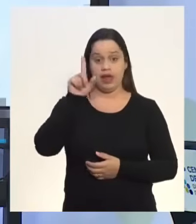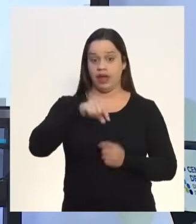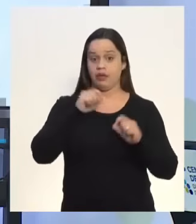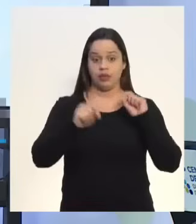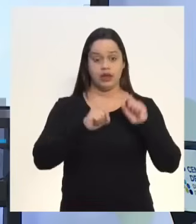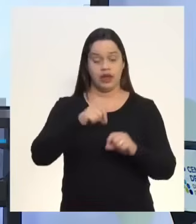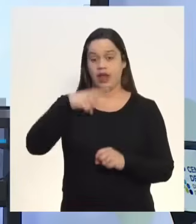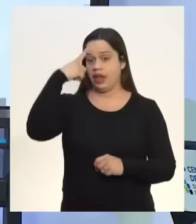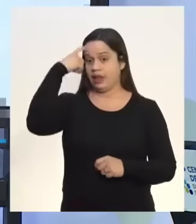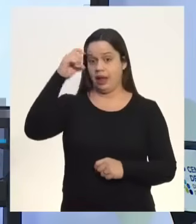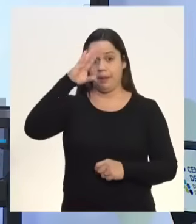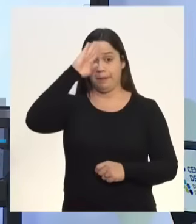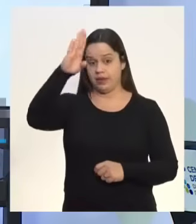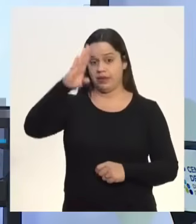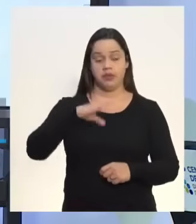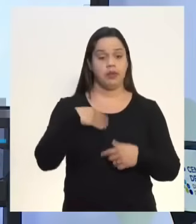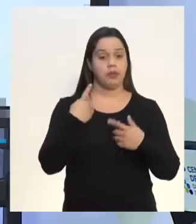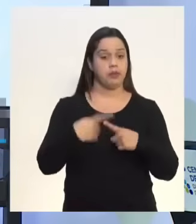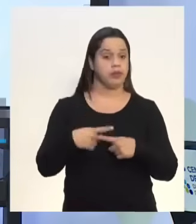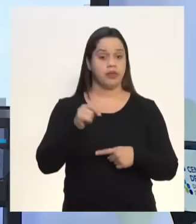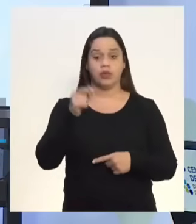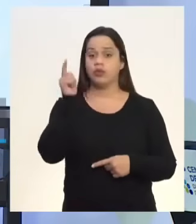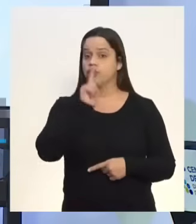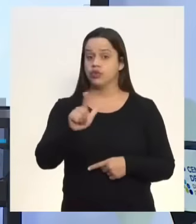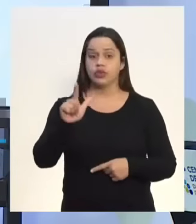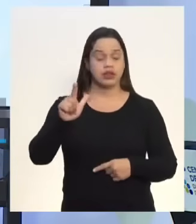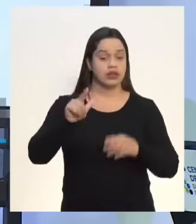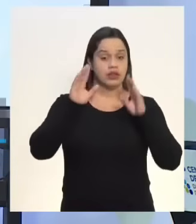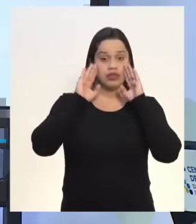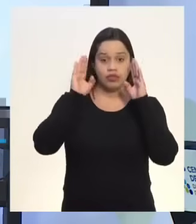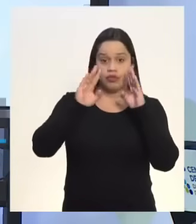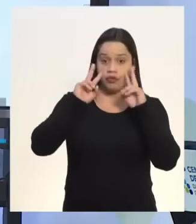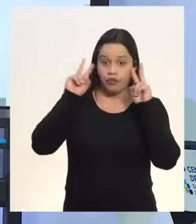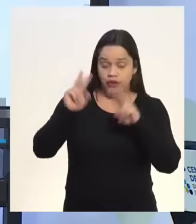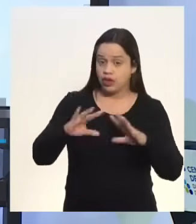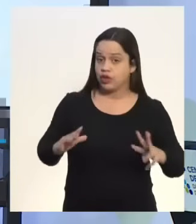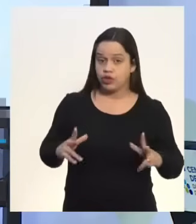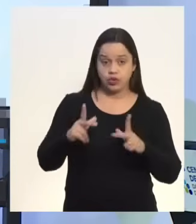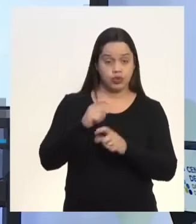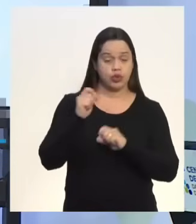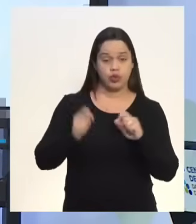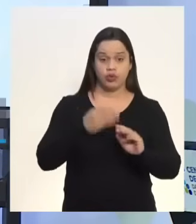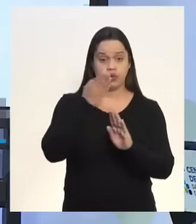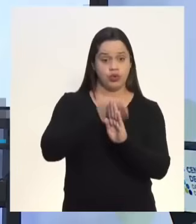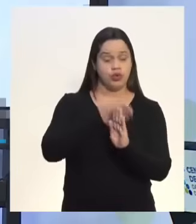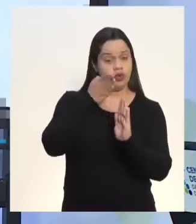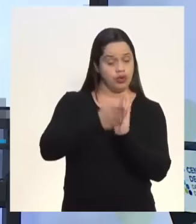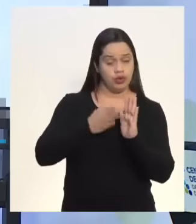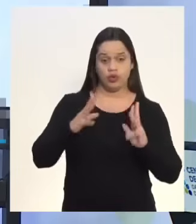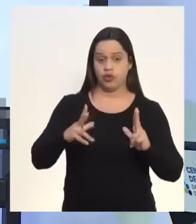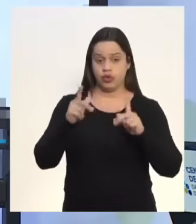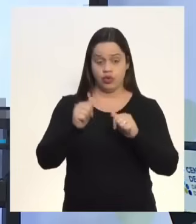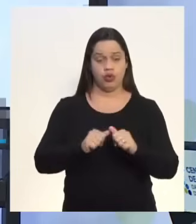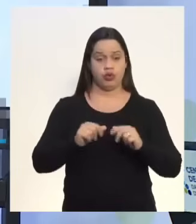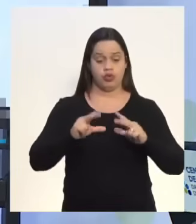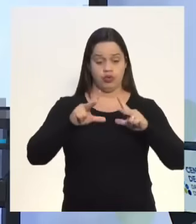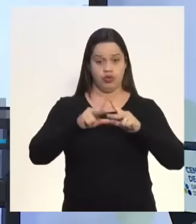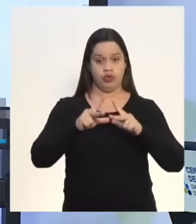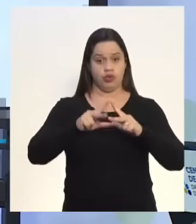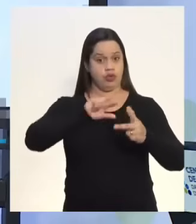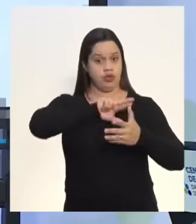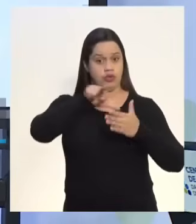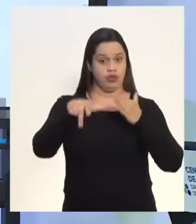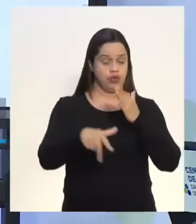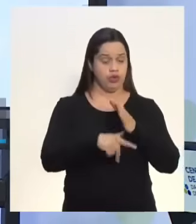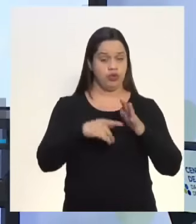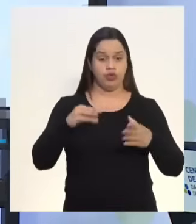ideia primordial. Se vocês conseguirem enxergar todos os lados aí, no caso, todas as formas geométricas, as